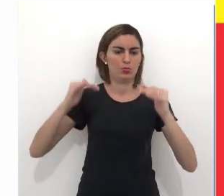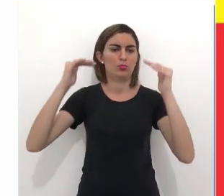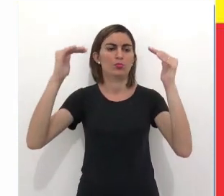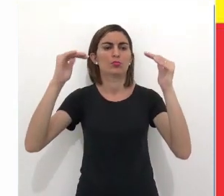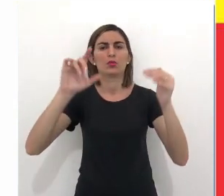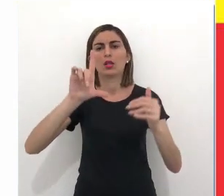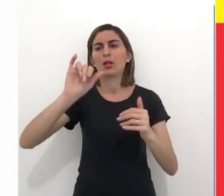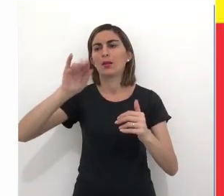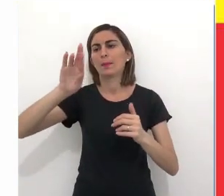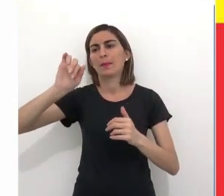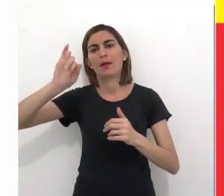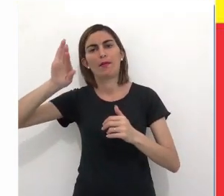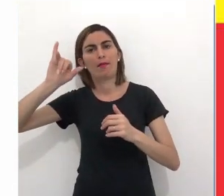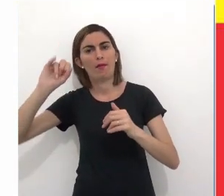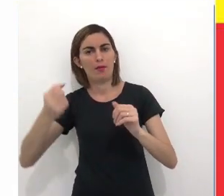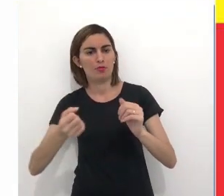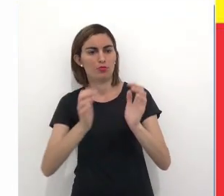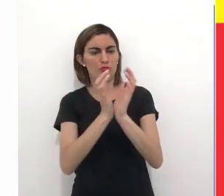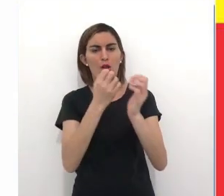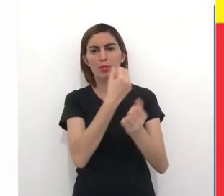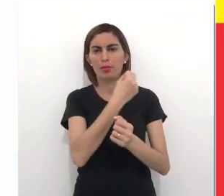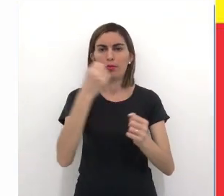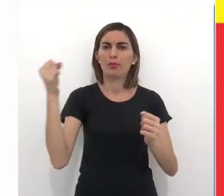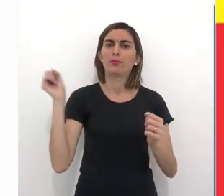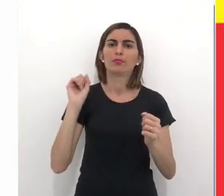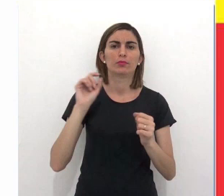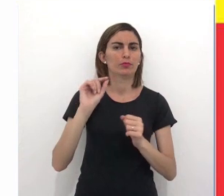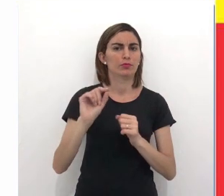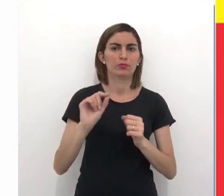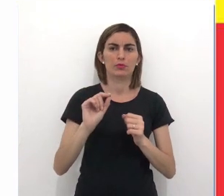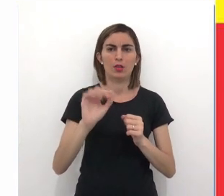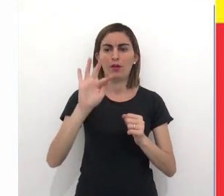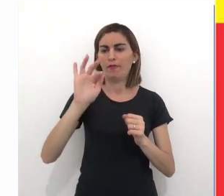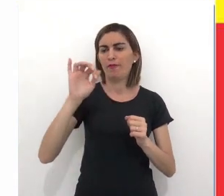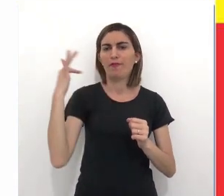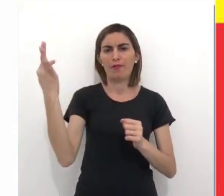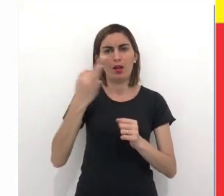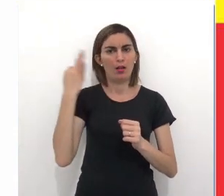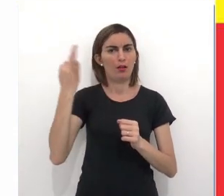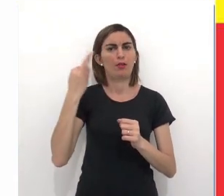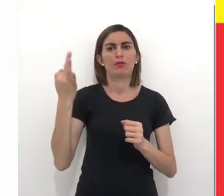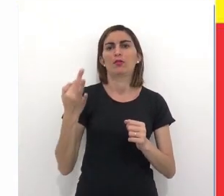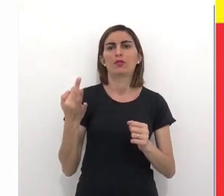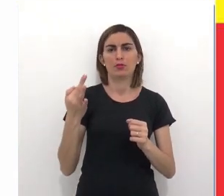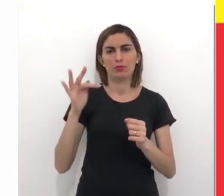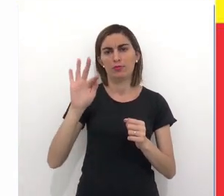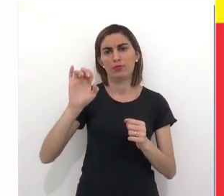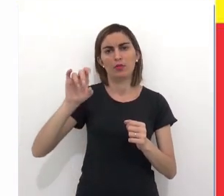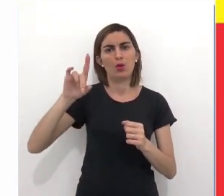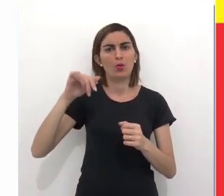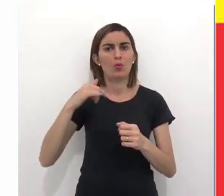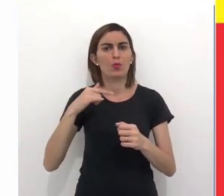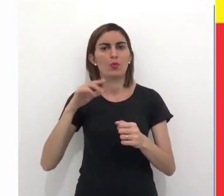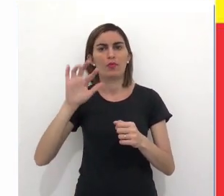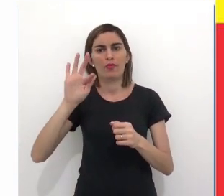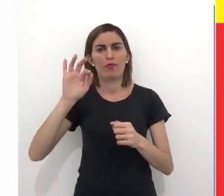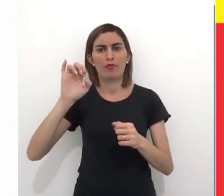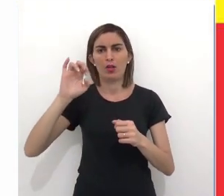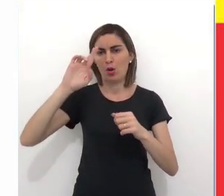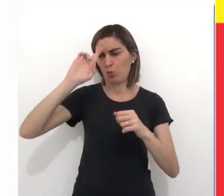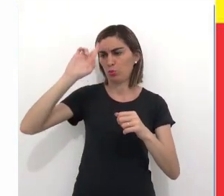exaltados. Liberais exaltados eram defensores do federalismo, ou seja, de conceder